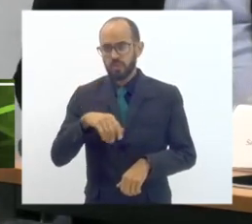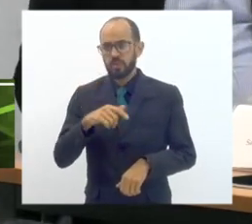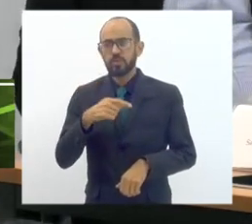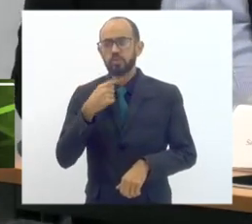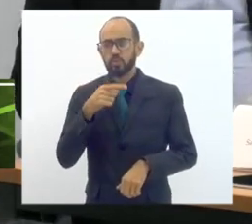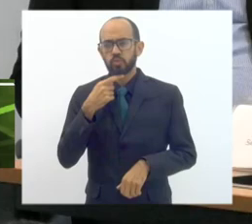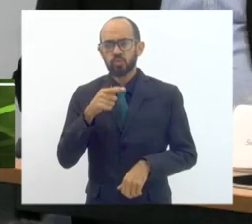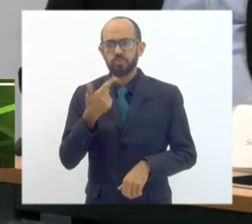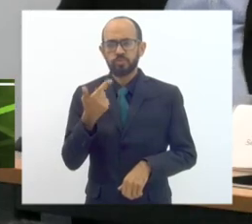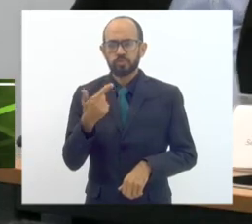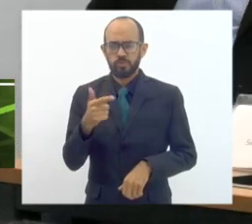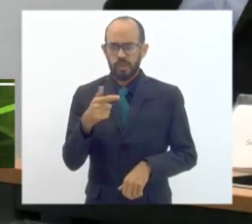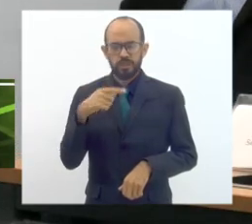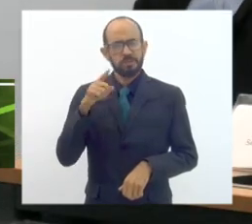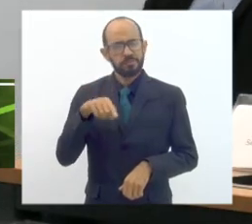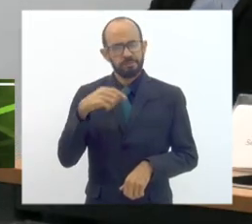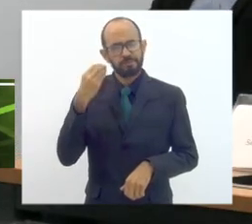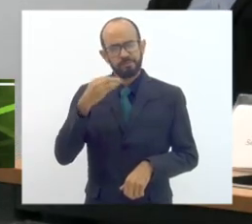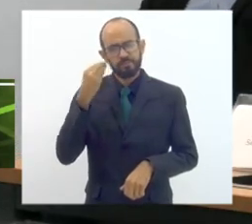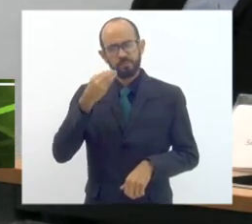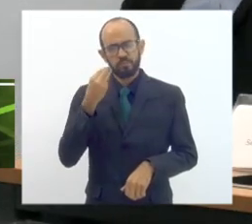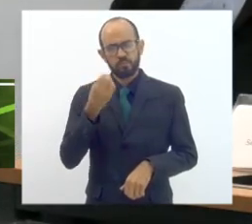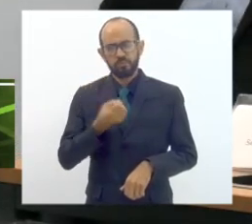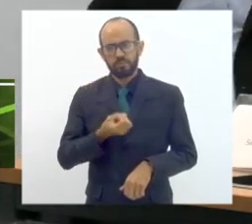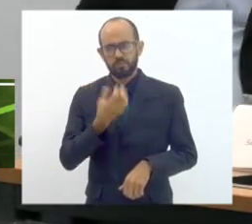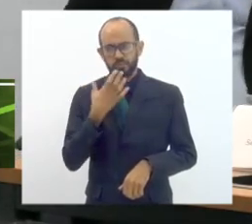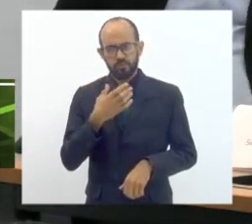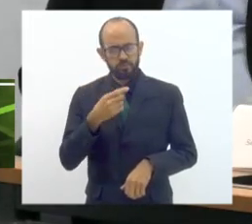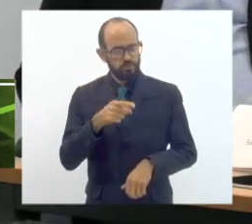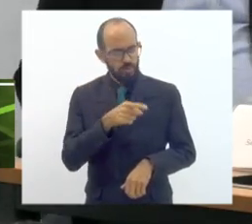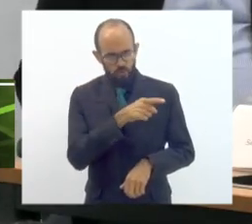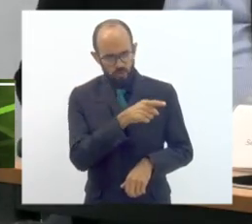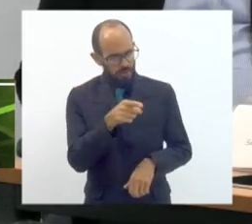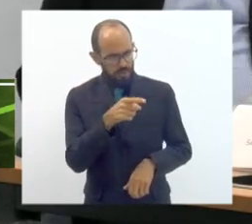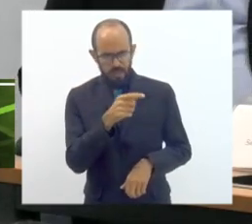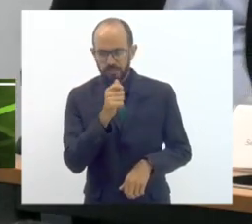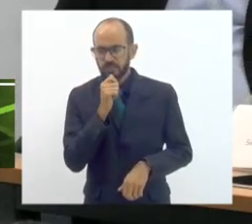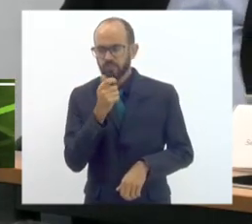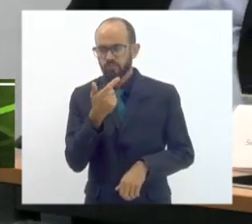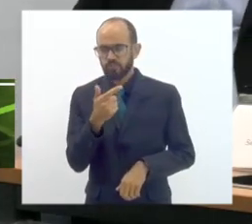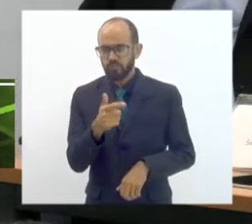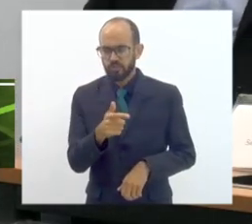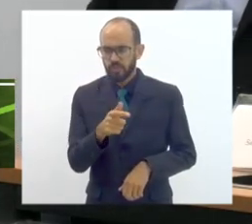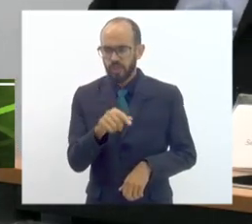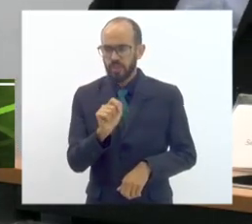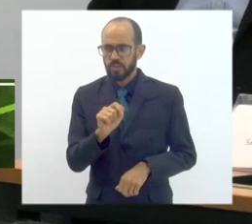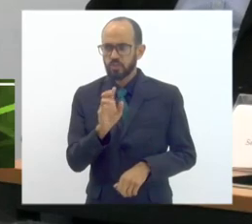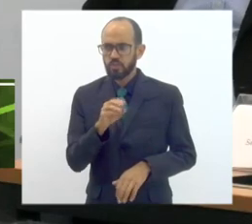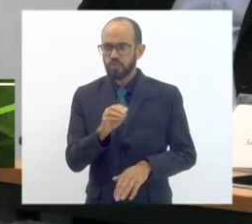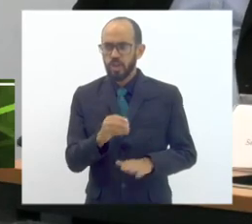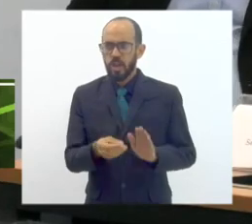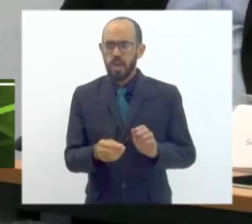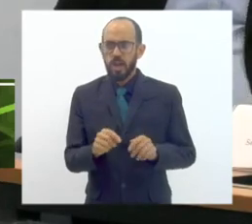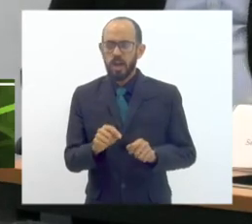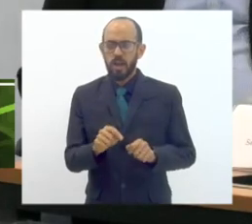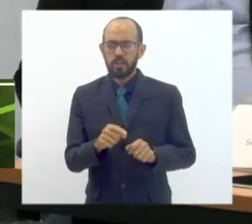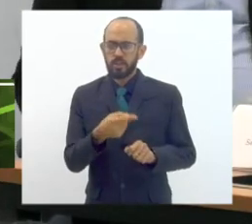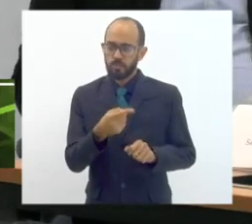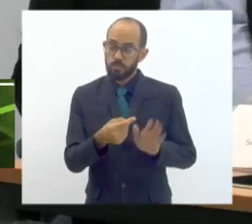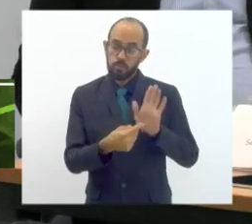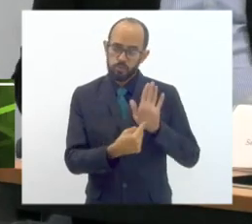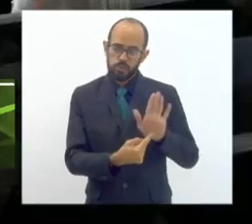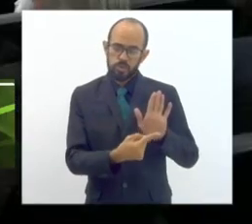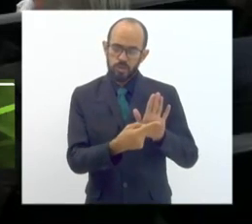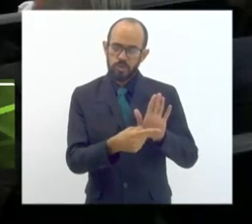uma experiência extremamente exitosa. Para quem não tem ainda, a gente já colocou uma formiguinha, eu acho, uma pulguinha atrás da orelha da